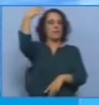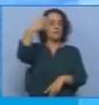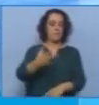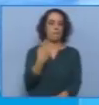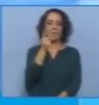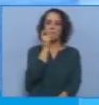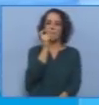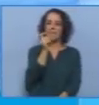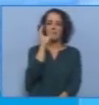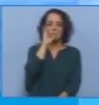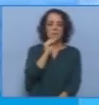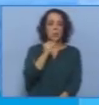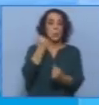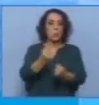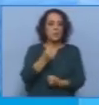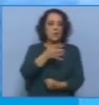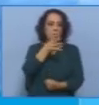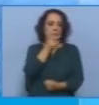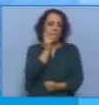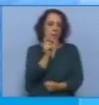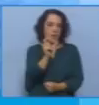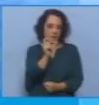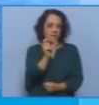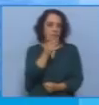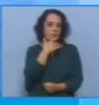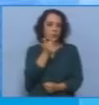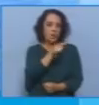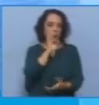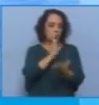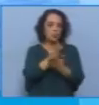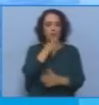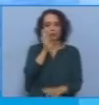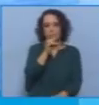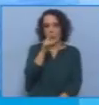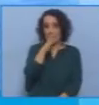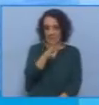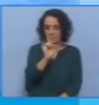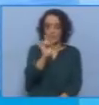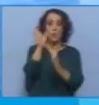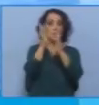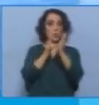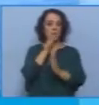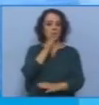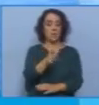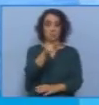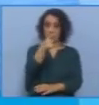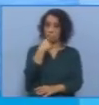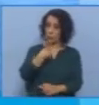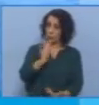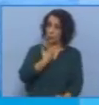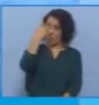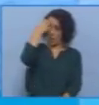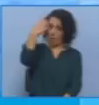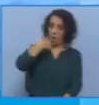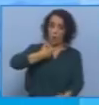que eu não sei se vou conseguir explicar porque é muito bonita em João e está aqui ao final, não é? Jesus diz, é como disse, sou rei, para isso